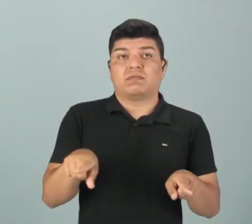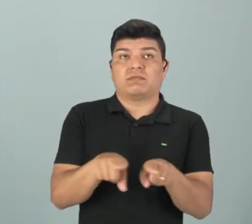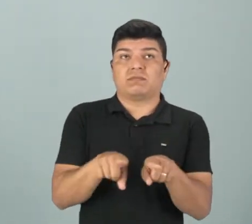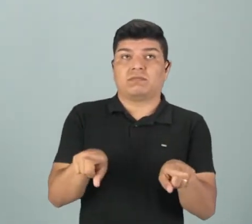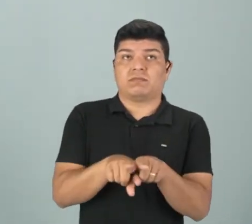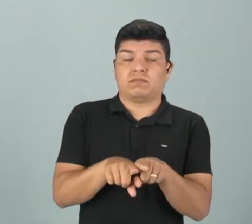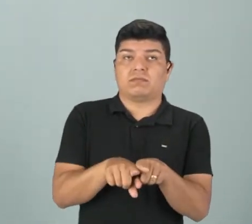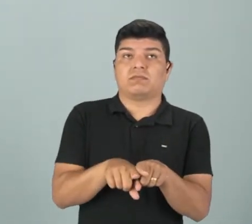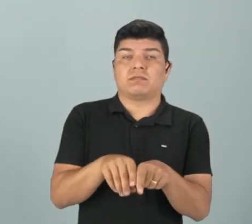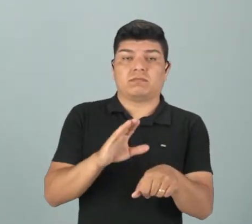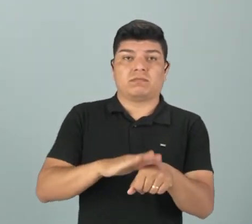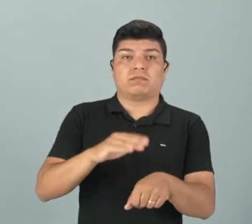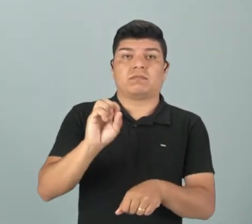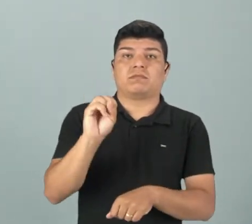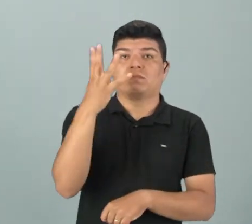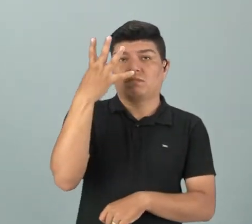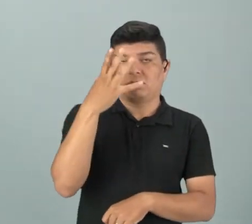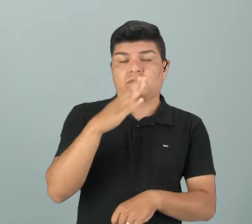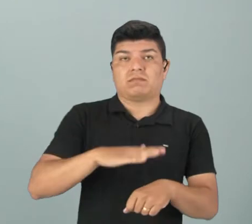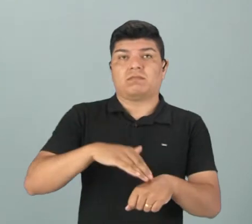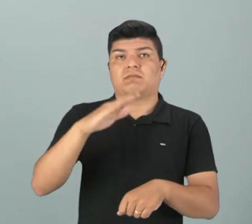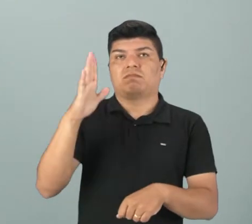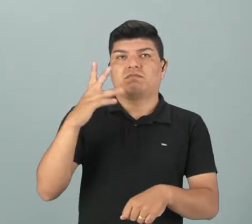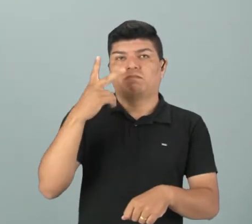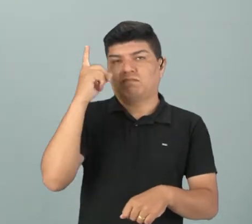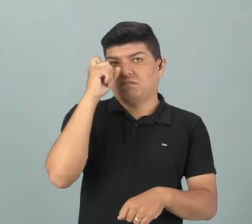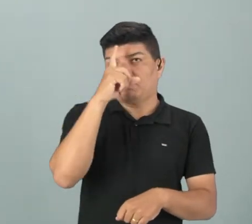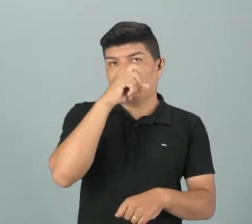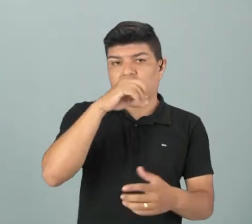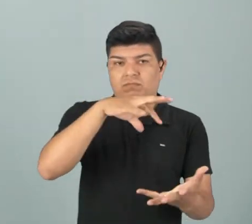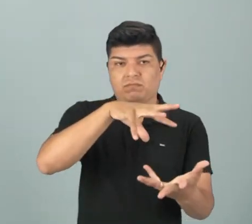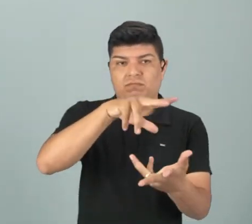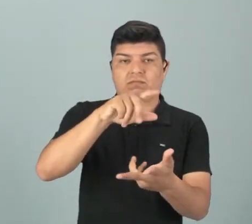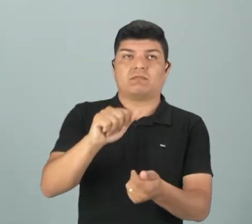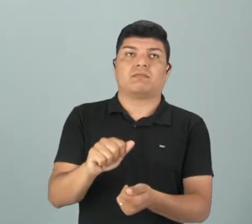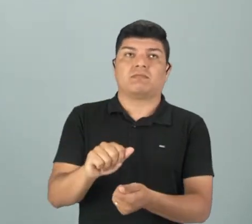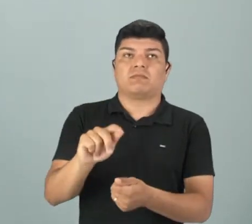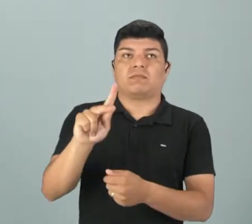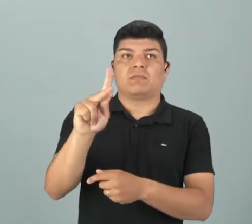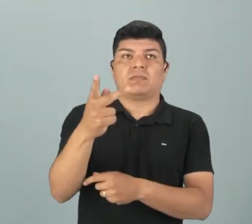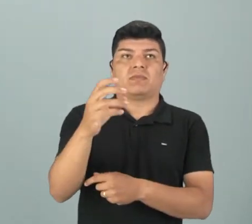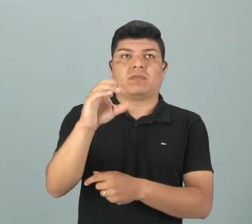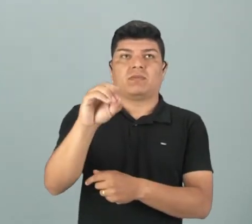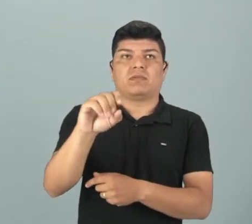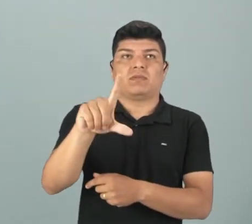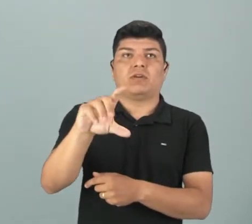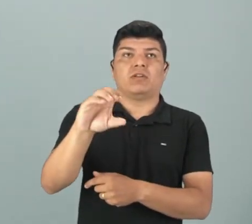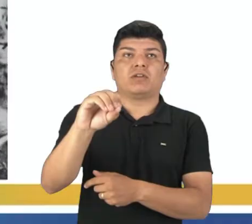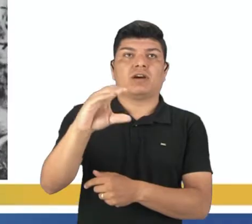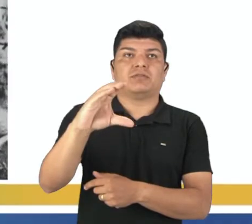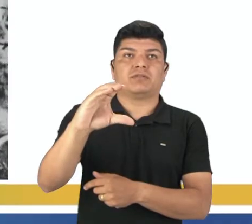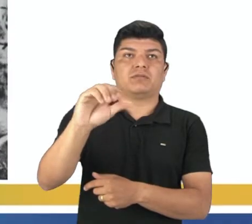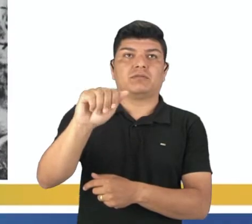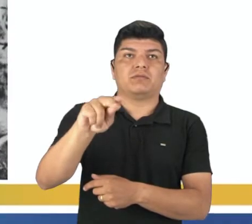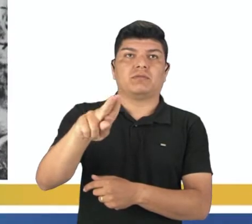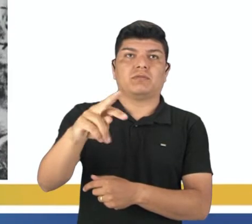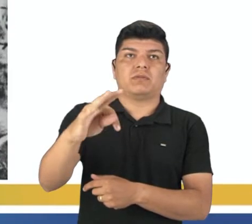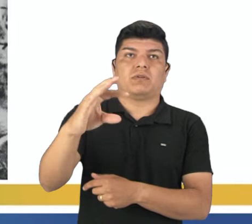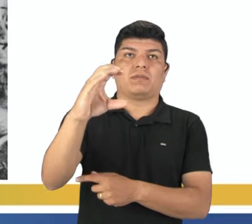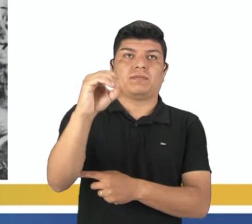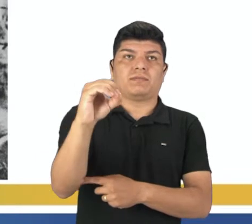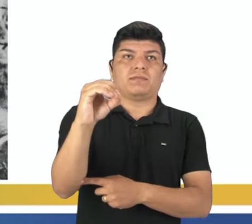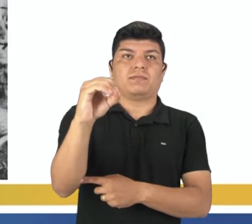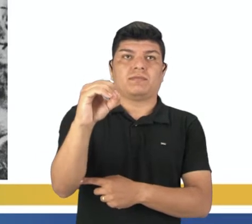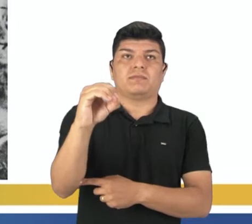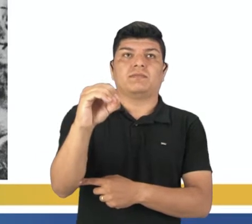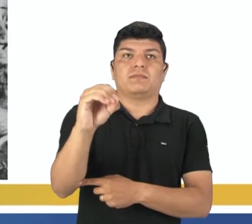um dos acontecimentos mais trágicos de toda a humanidade, que é o Holocausto. Observe. Holocausto é o